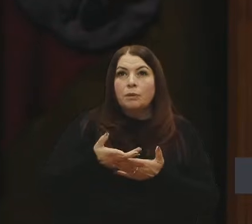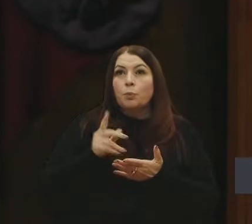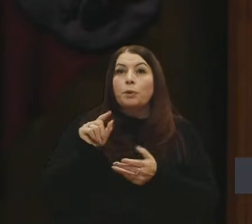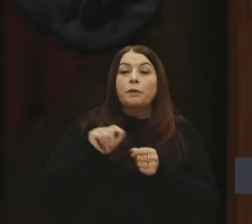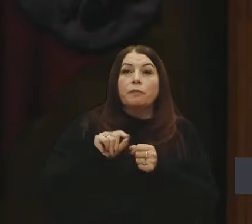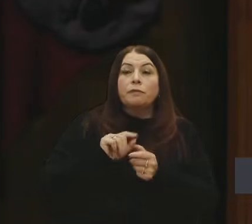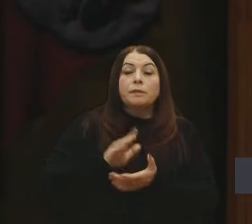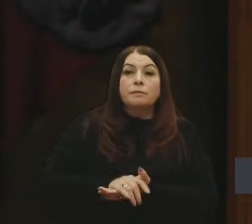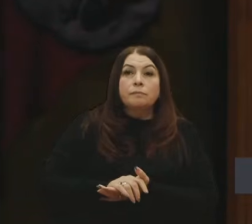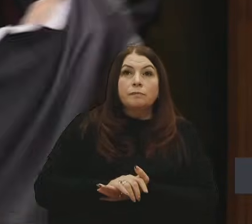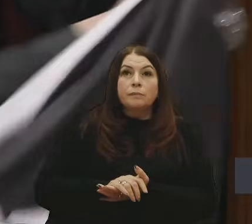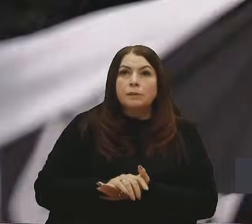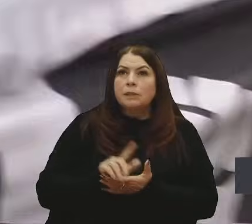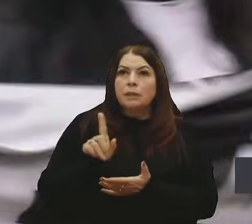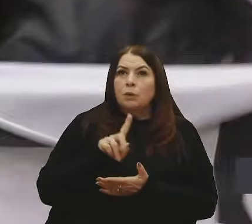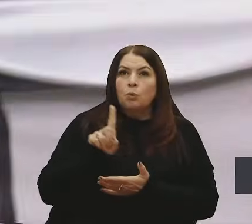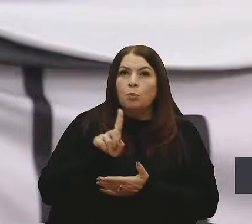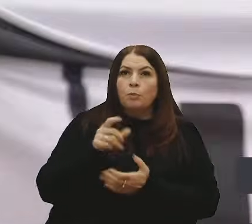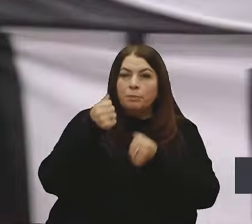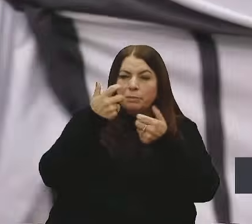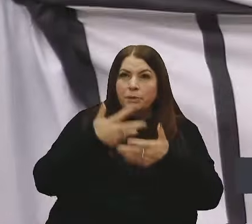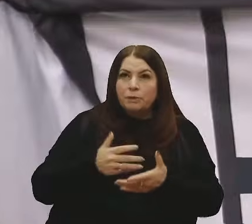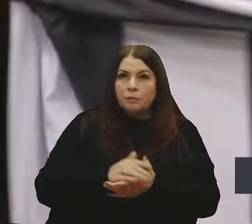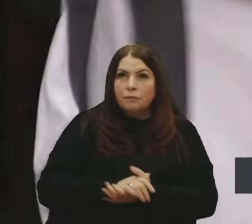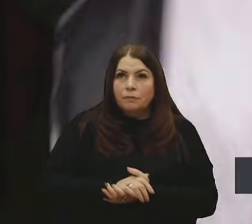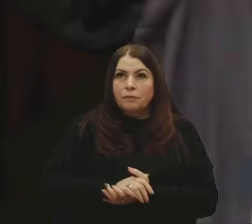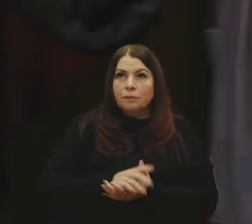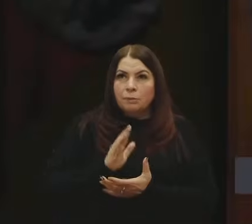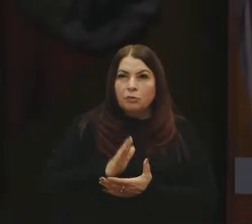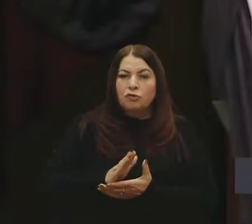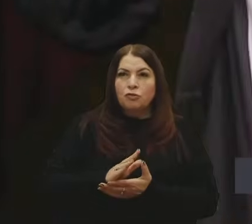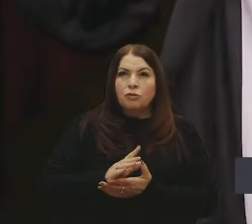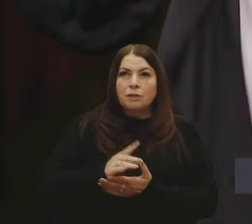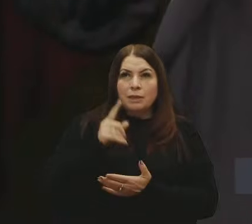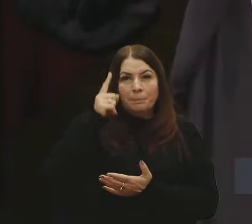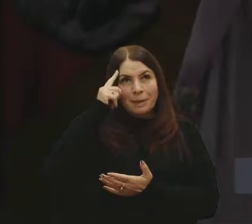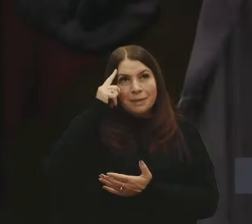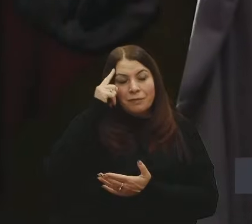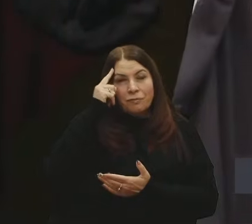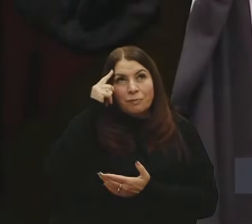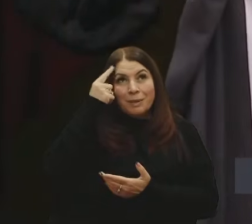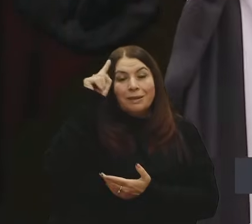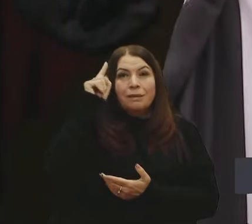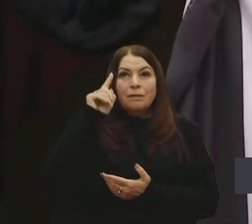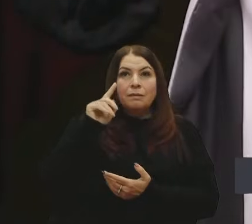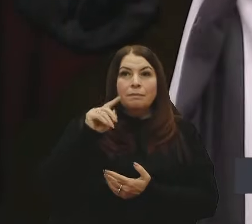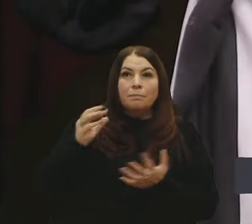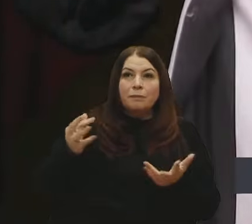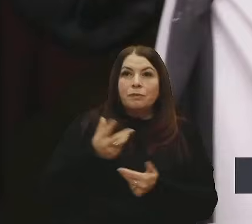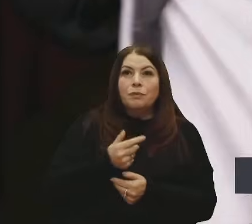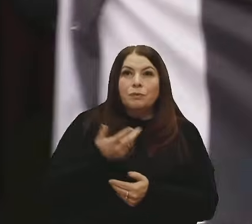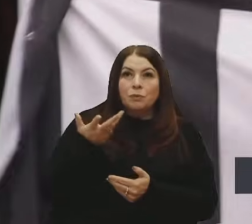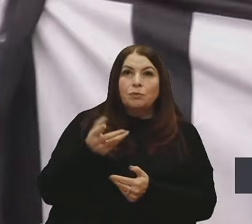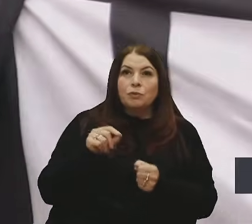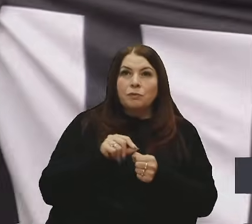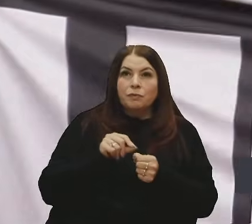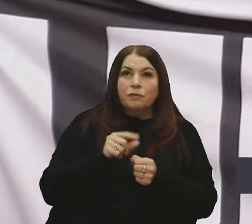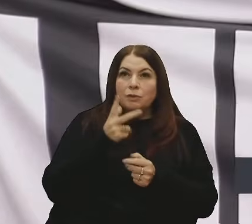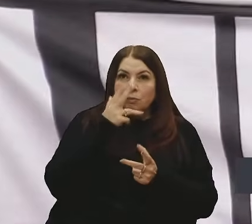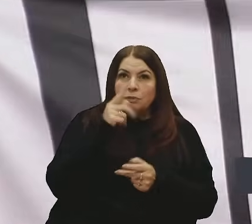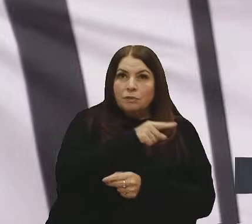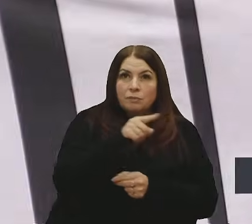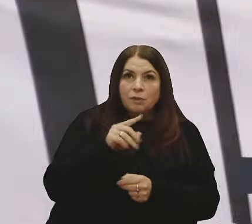estavam fazendo. Ninguém nunca me explicou aquilo, mas eu já achava uma ideia incrível. E aí, hoje em dia, a gente está vendo a mesma